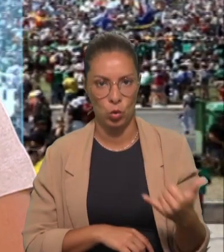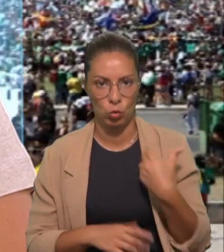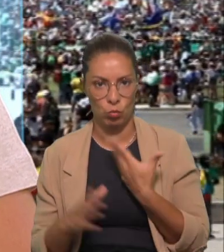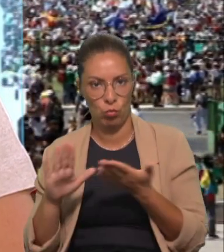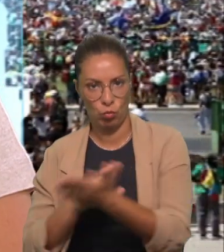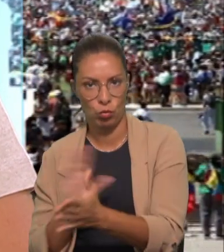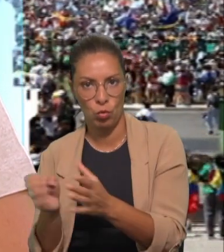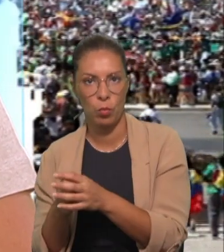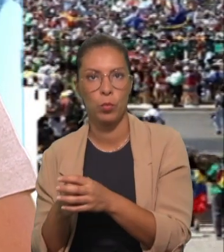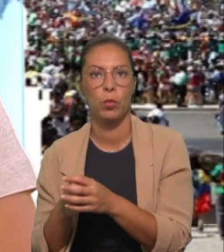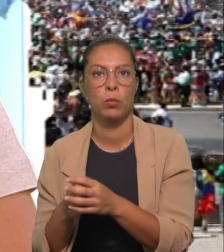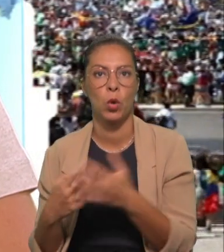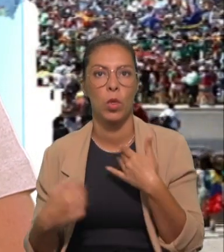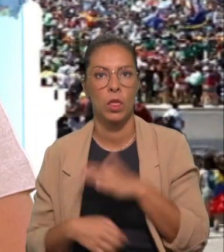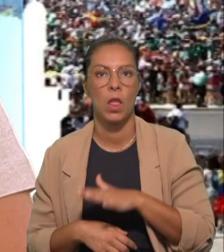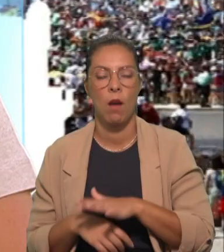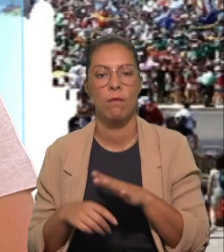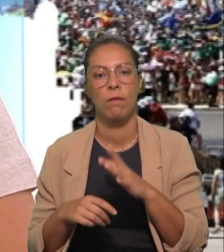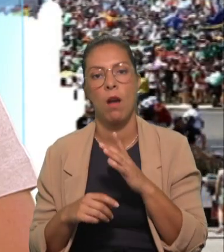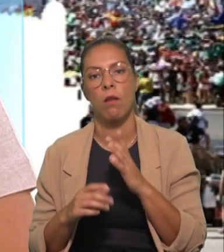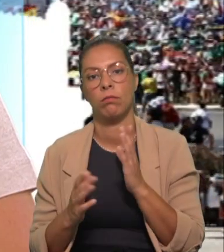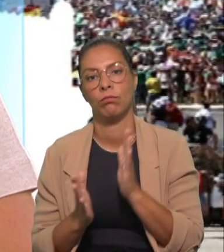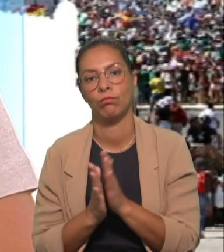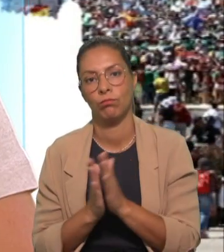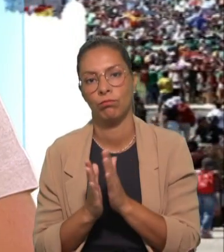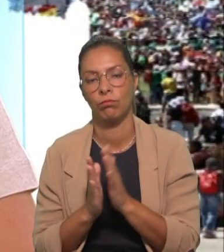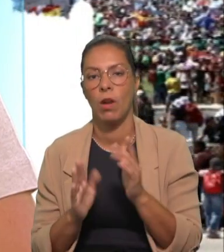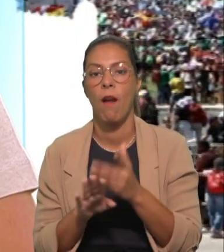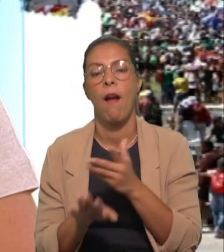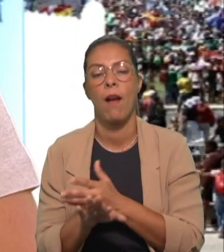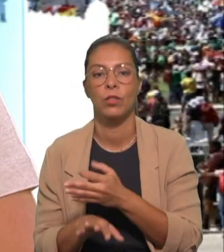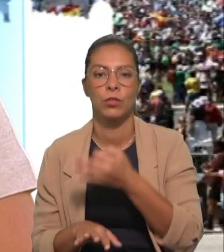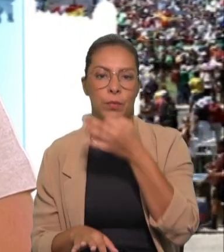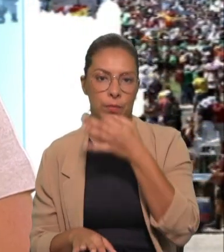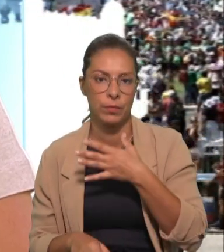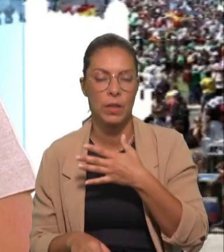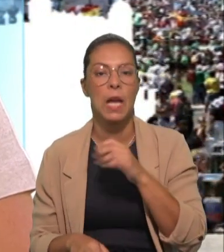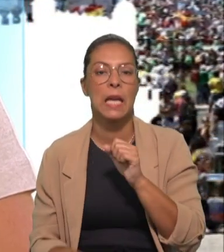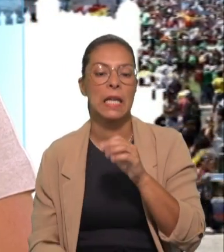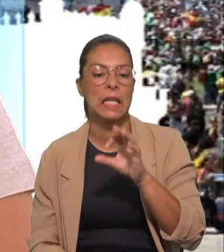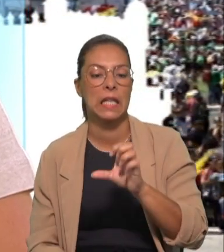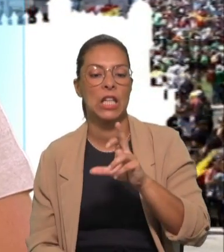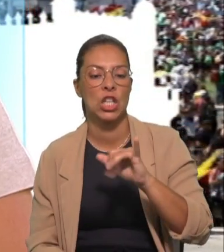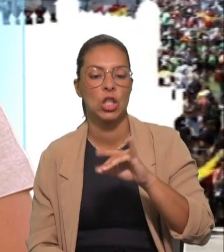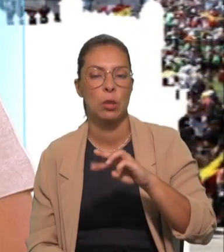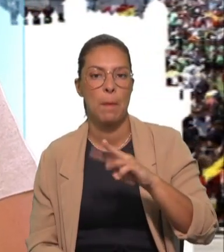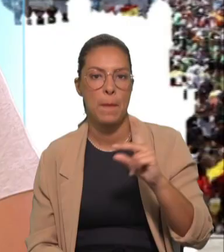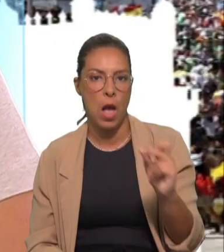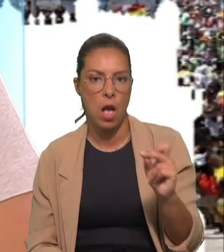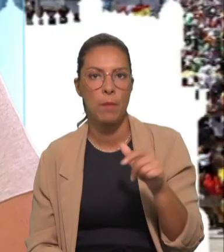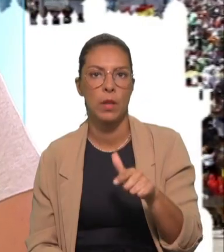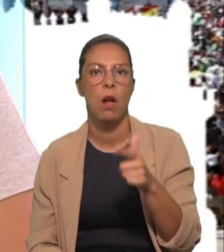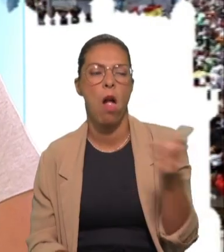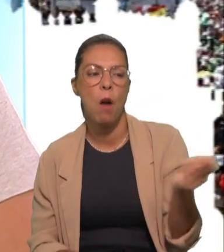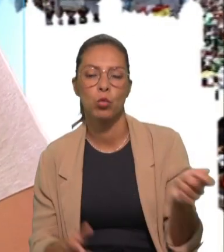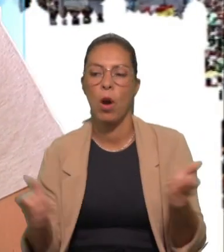e estava no meu 10º ano de catequese, ano de fazer o crisma, e na altura já tinha alguns amigos que andavam no grupo, fomos puxando uns aos outros,